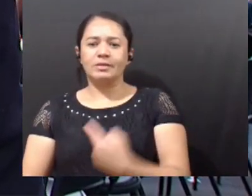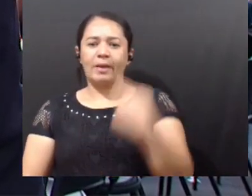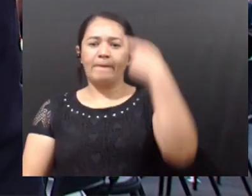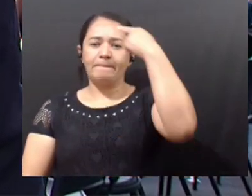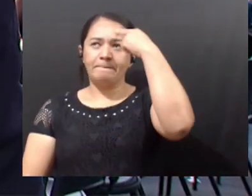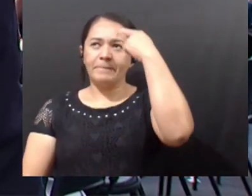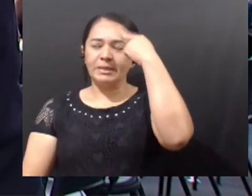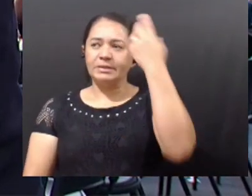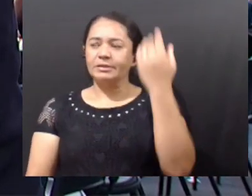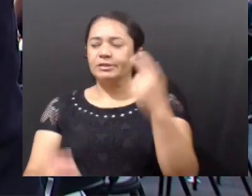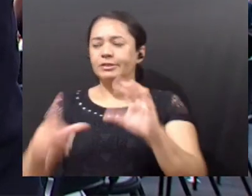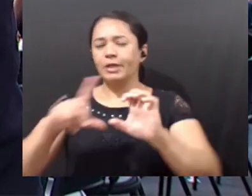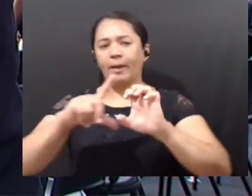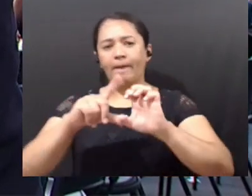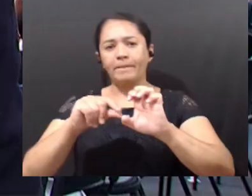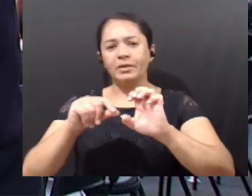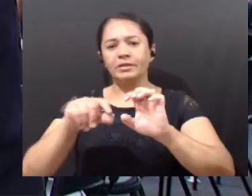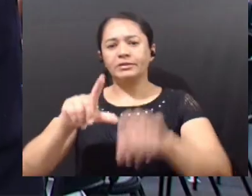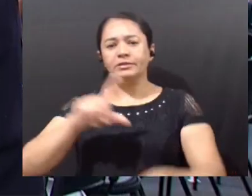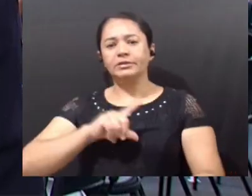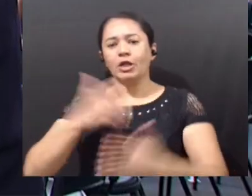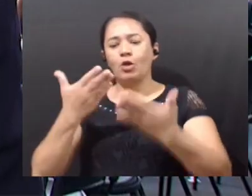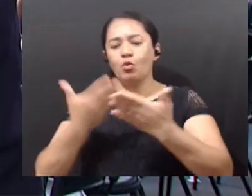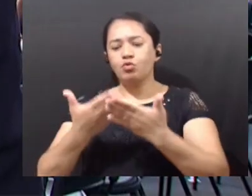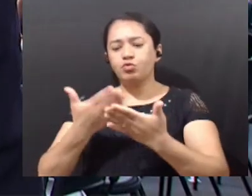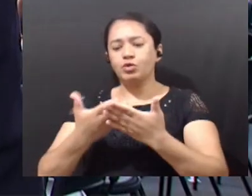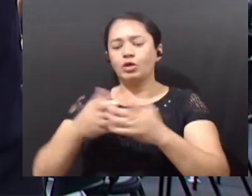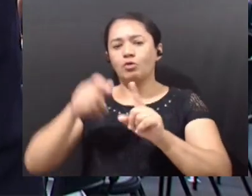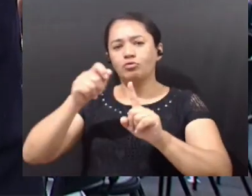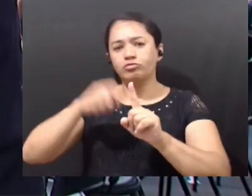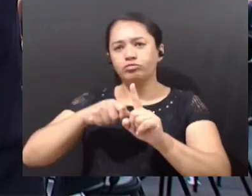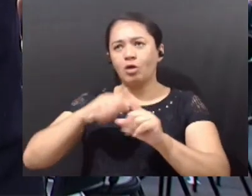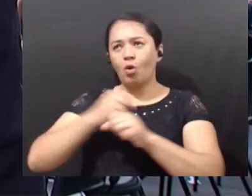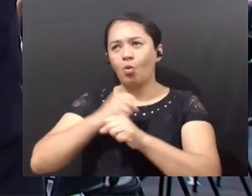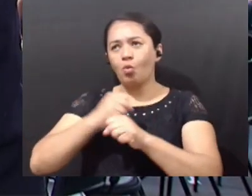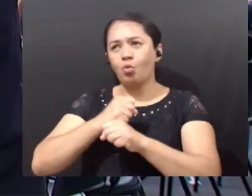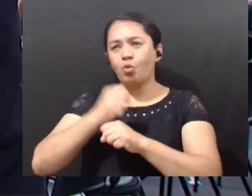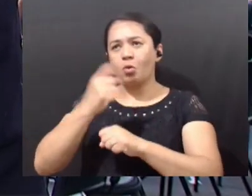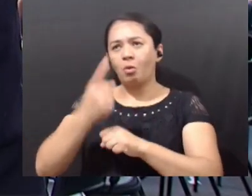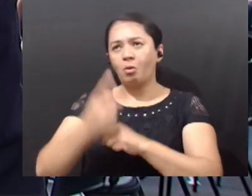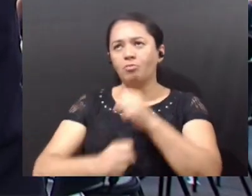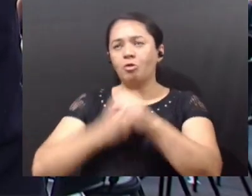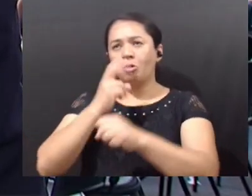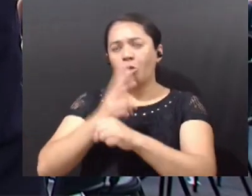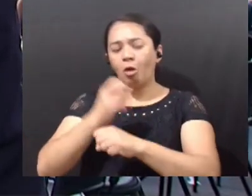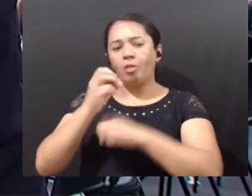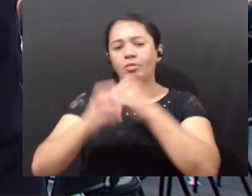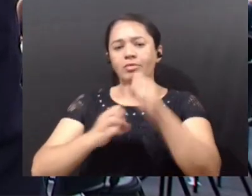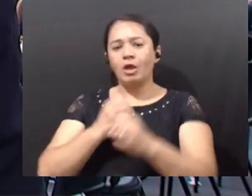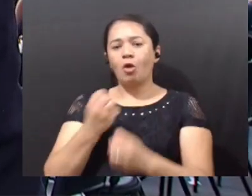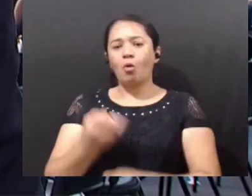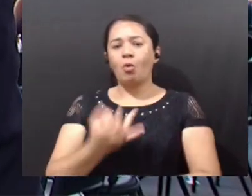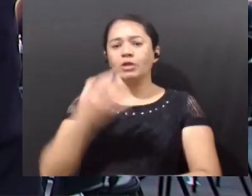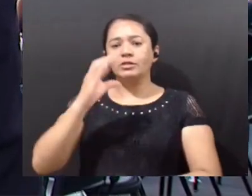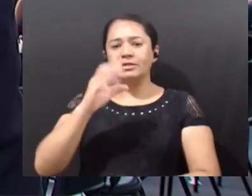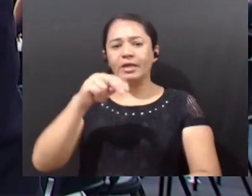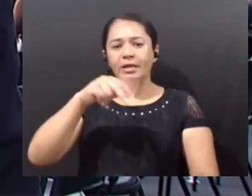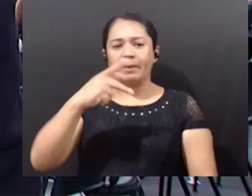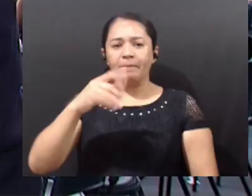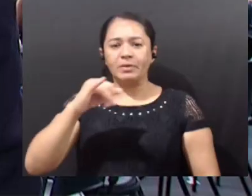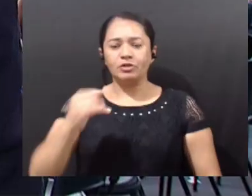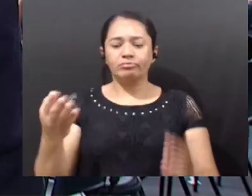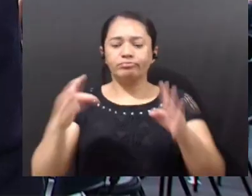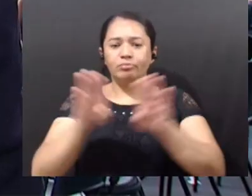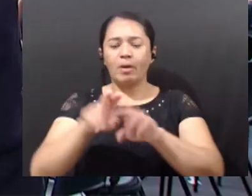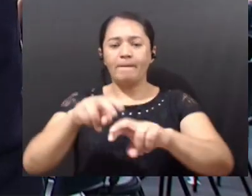inclusive, que depois de 3 anos, 5 anos, o quanto esses CNPJs são fechados, e principalmente por falta de